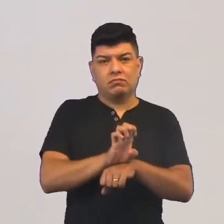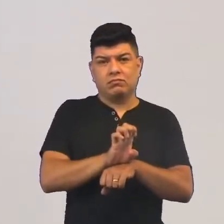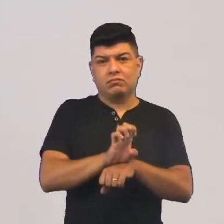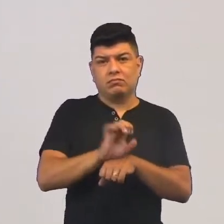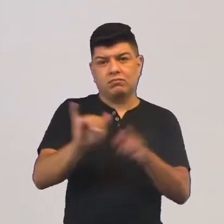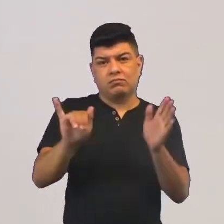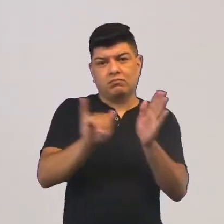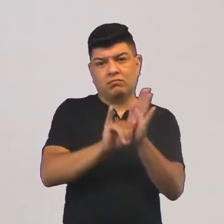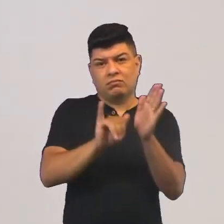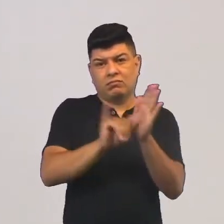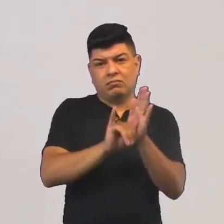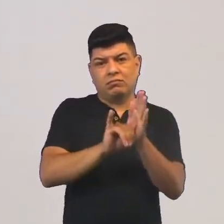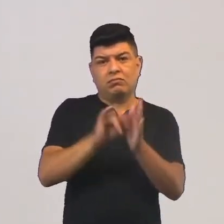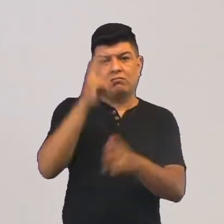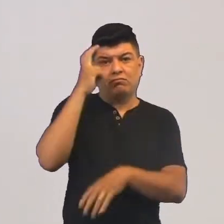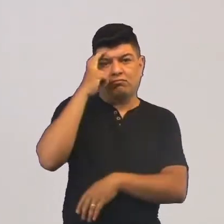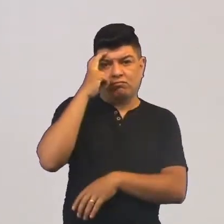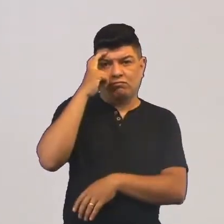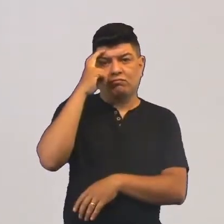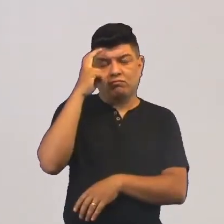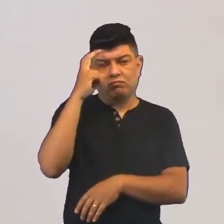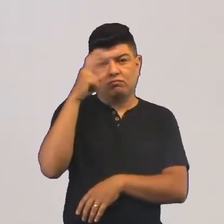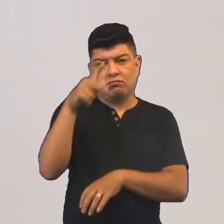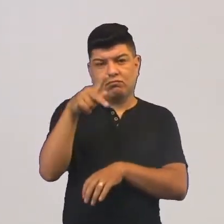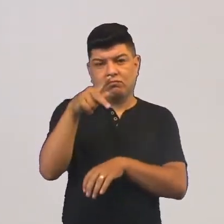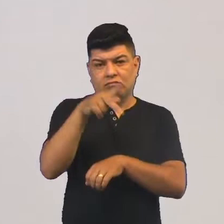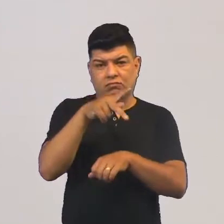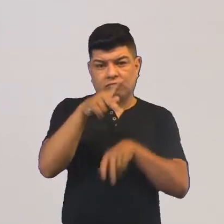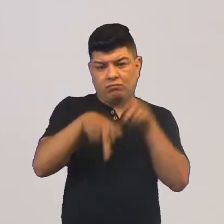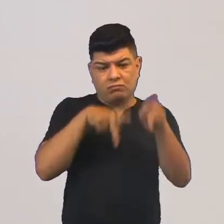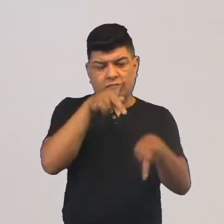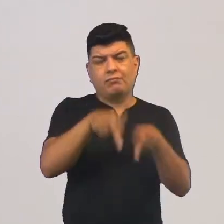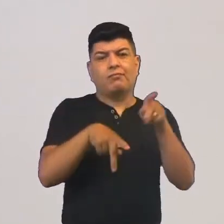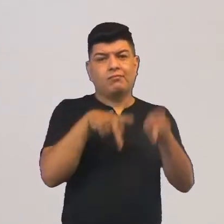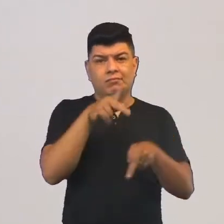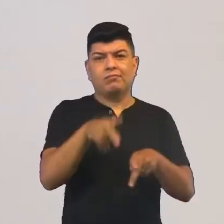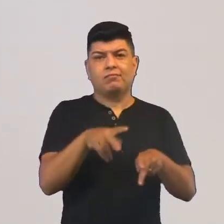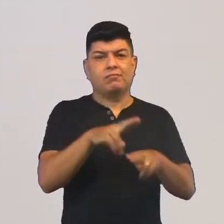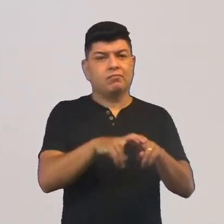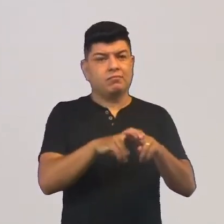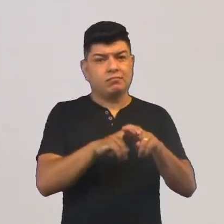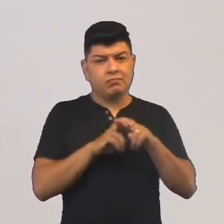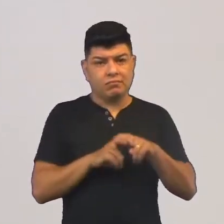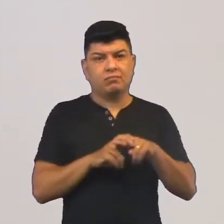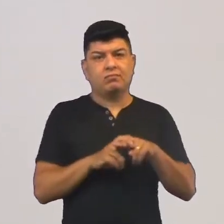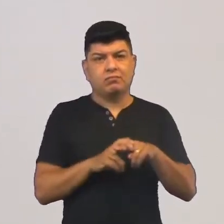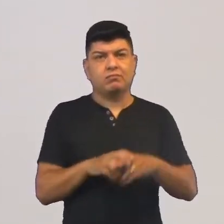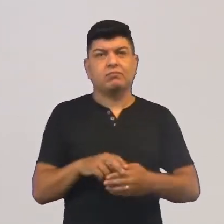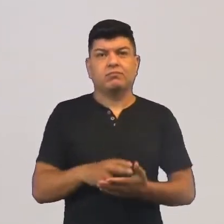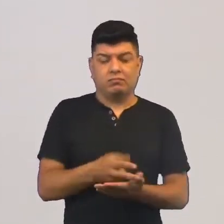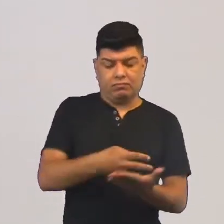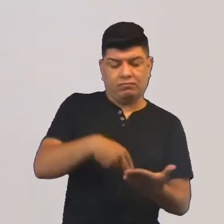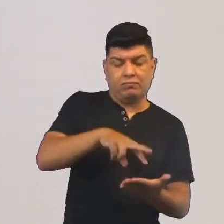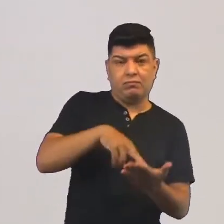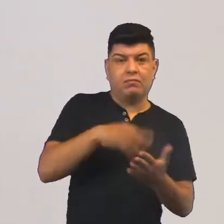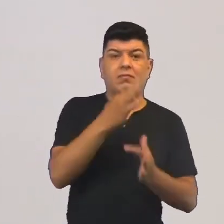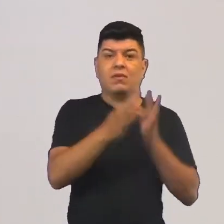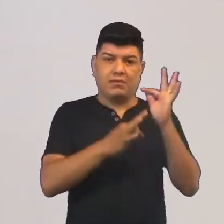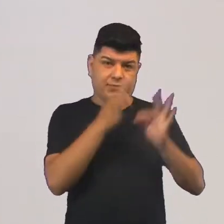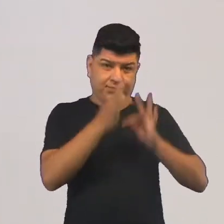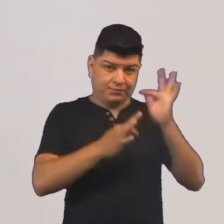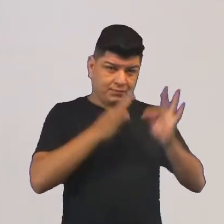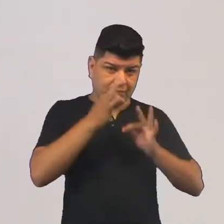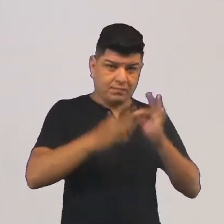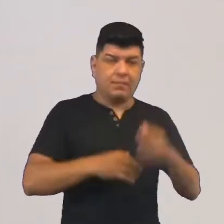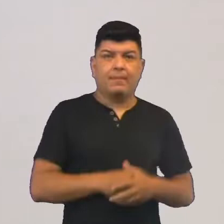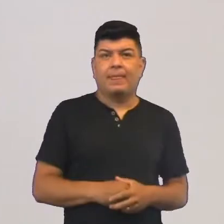uma identidade cultural de um povo, né? Então isso aí é chamada nossas danças